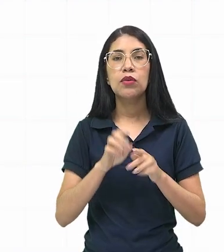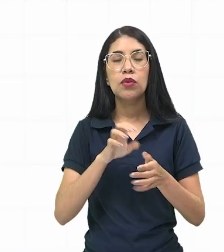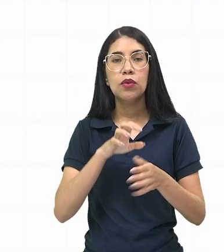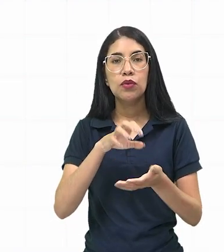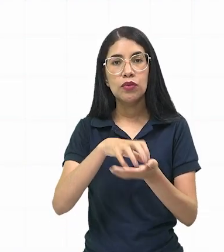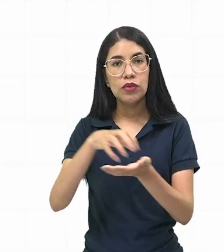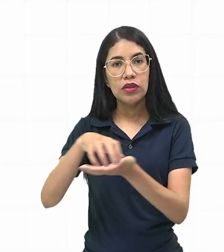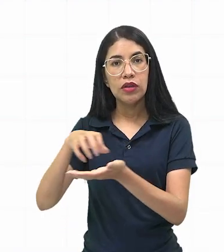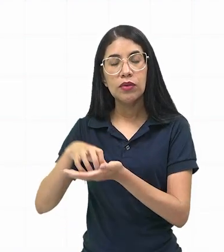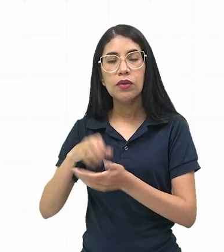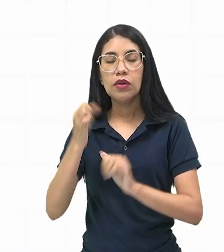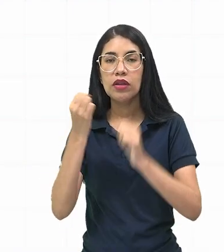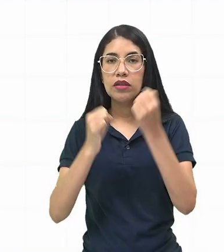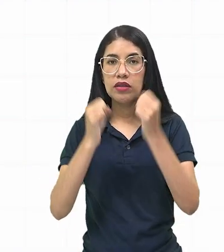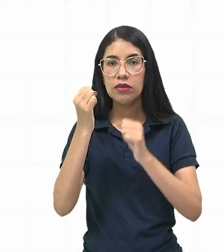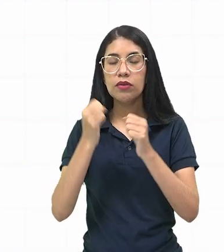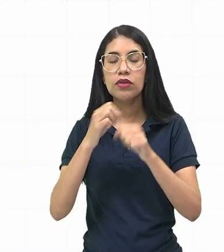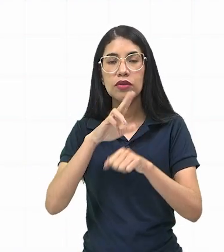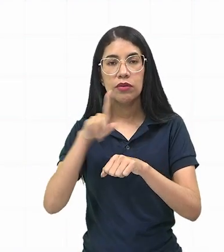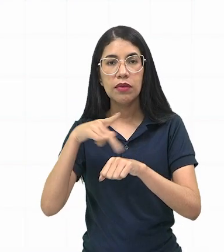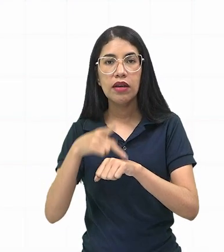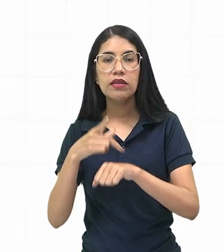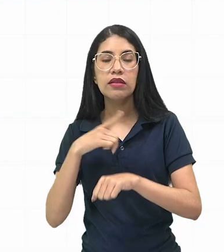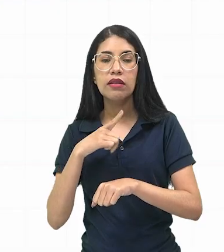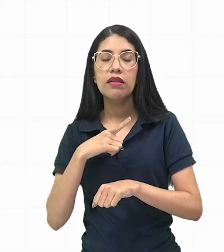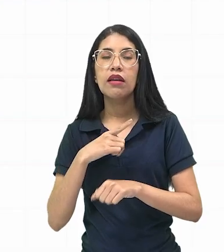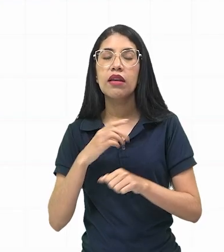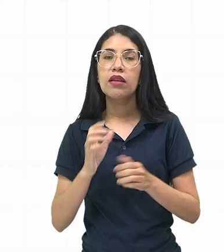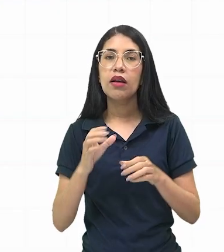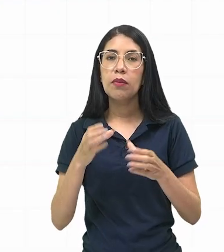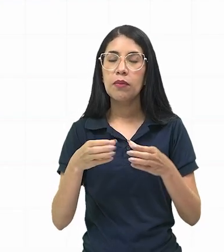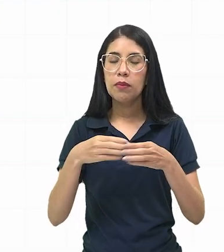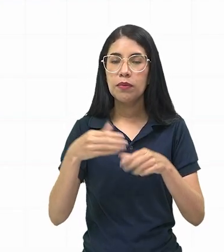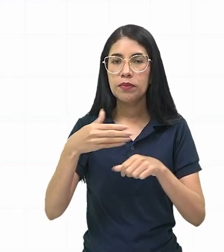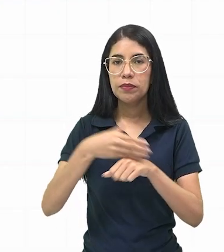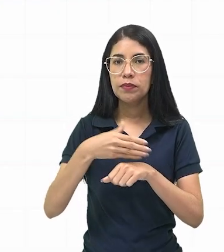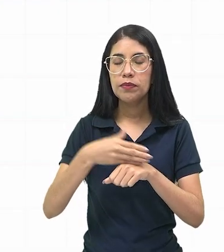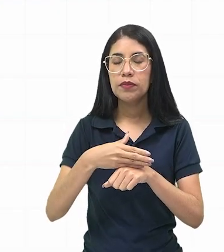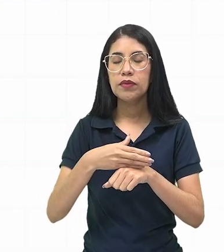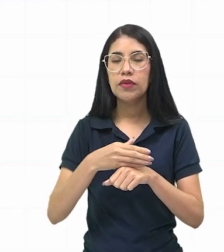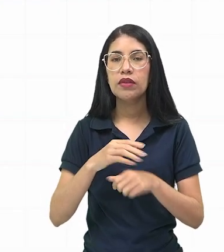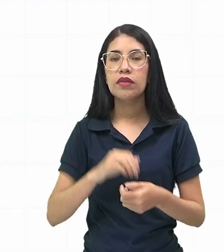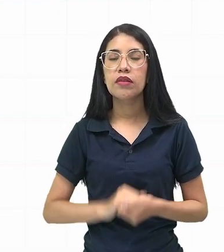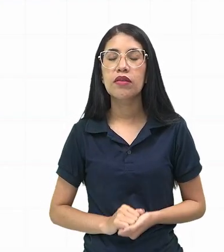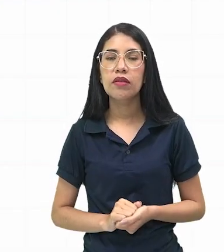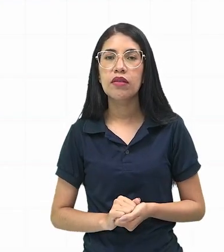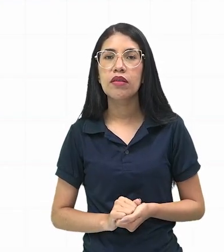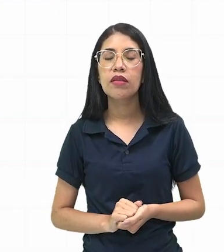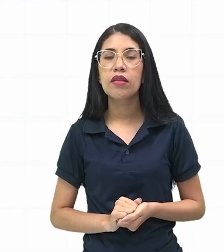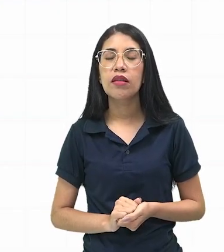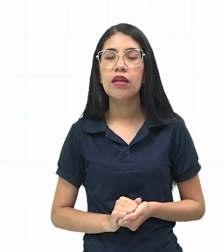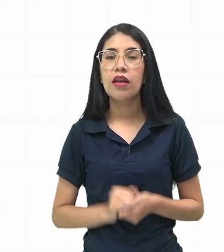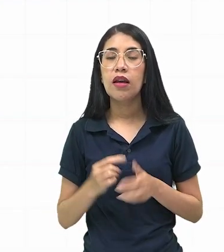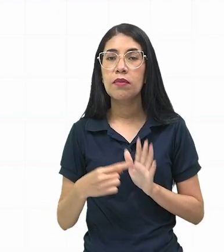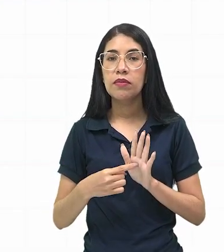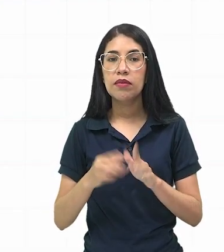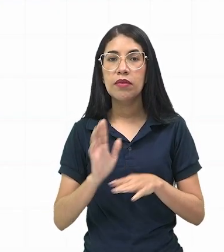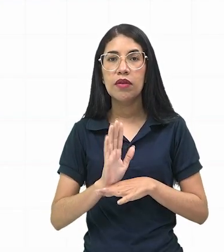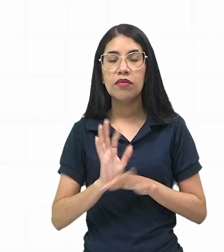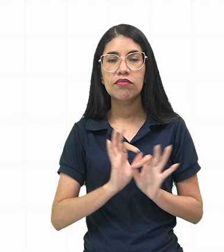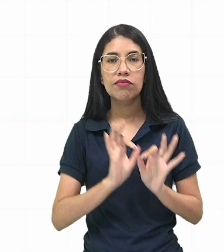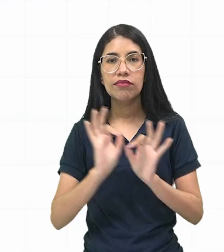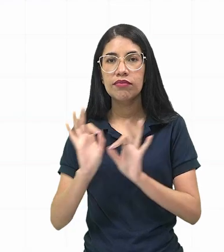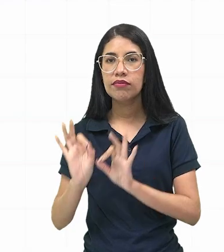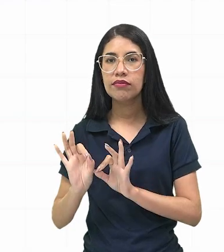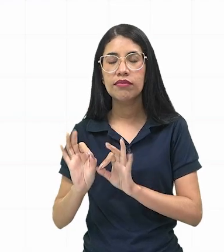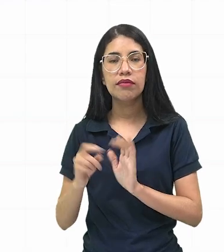industriais dentro ali dos países que compõem os blocos econômicos, certo? E agora eu tenho aqui para vocês, né, um pequeno vídeo que